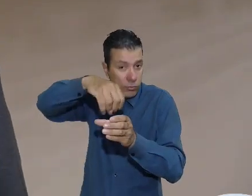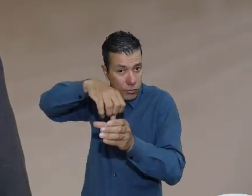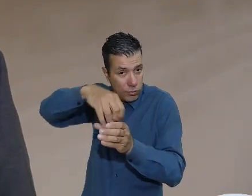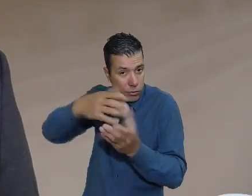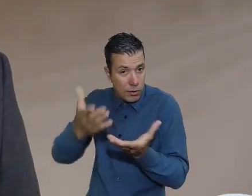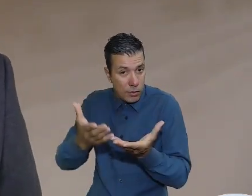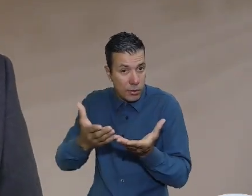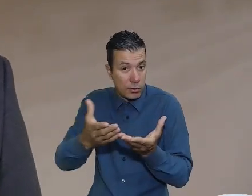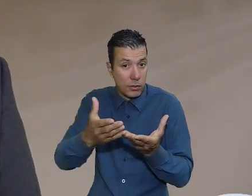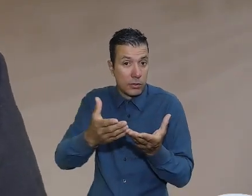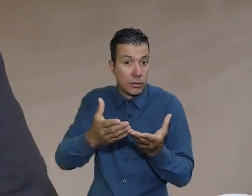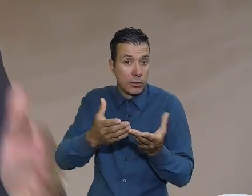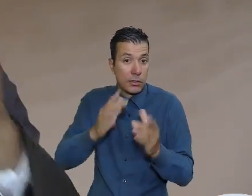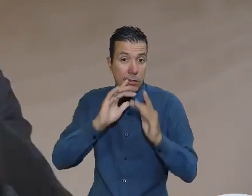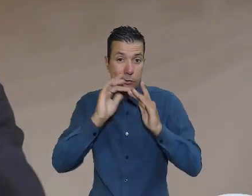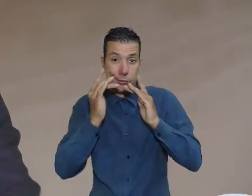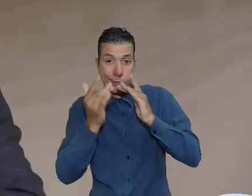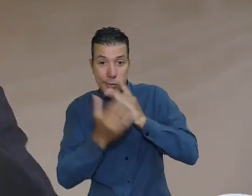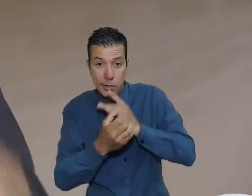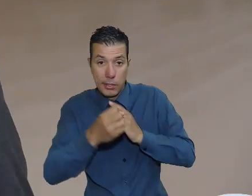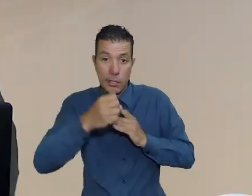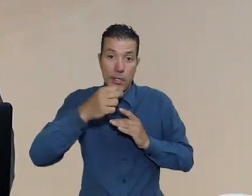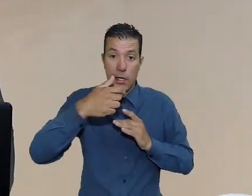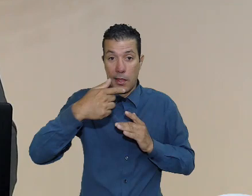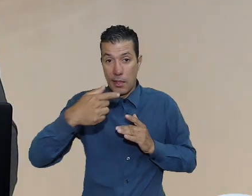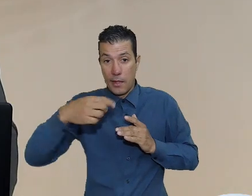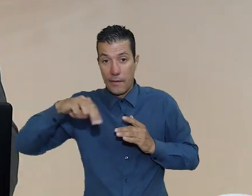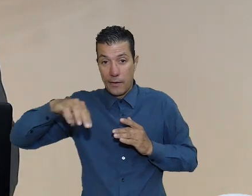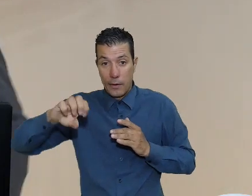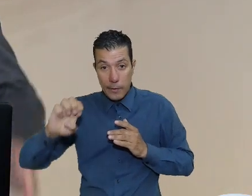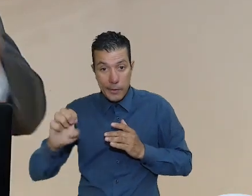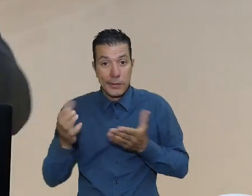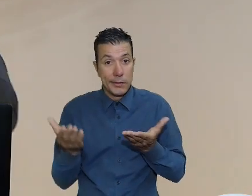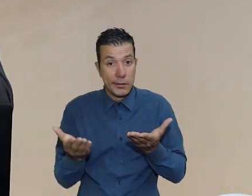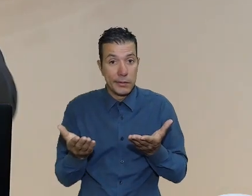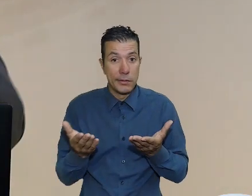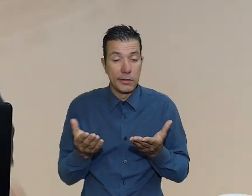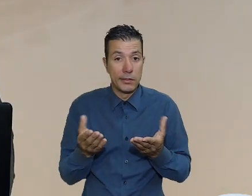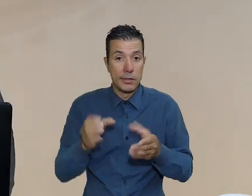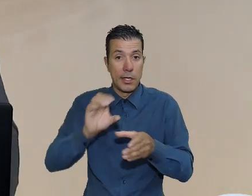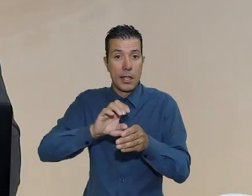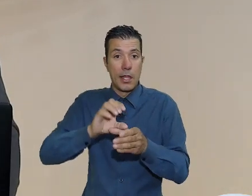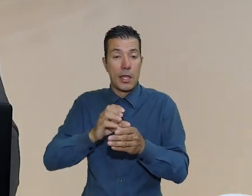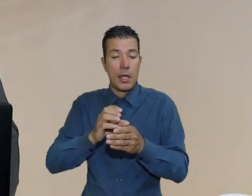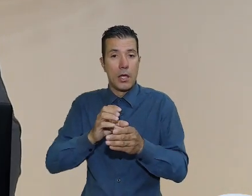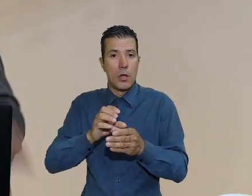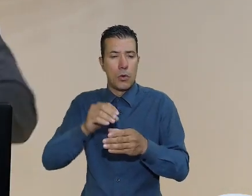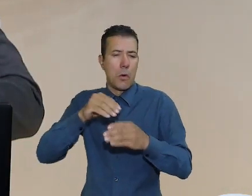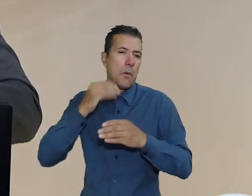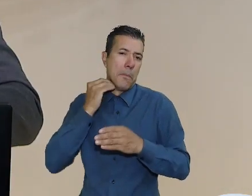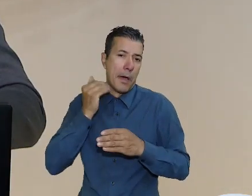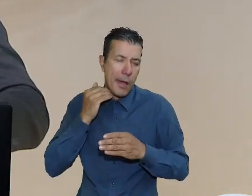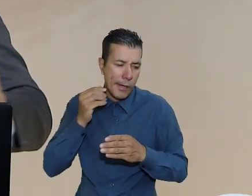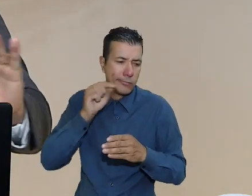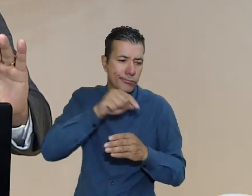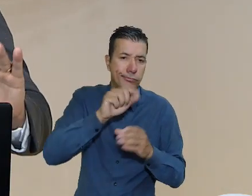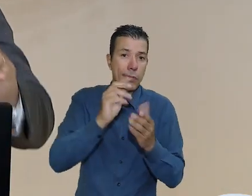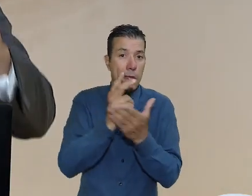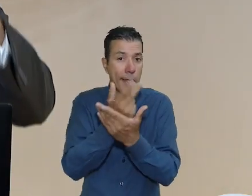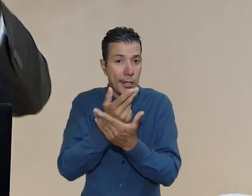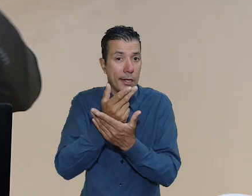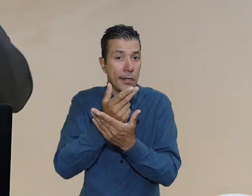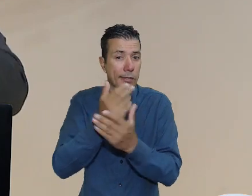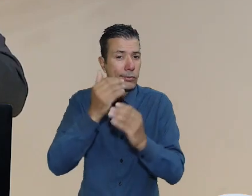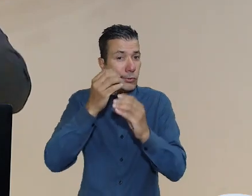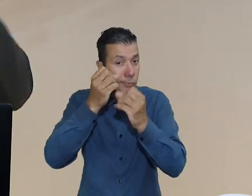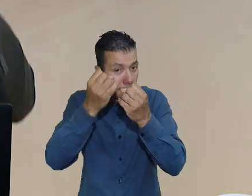divulgadas através aí do 7Me, através também da conta da igreja. Isso tudo tem sido passado